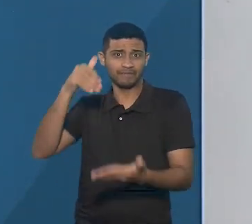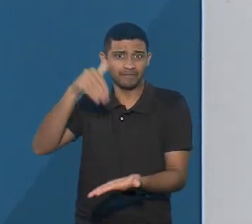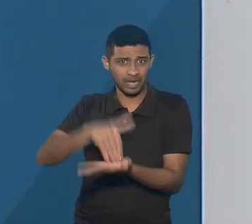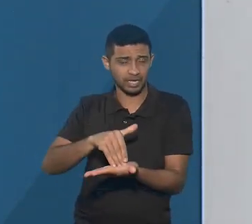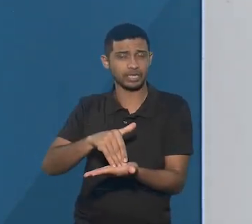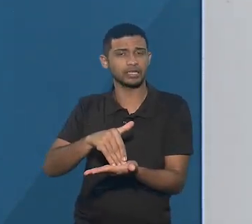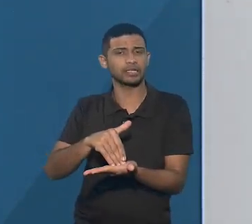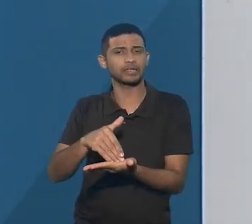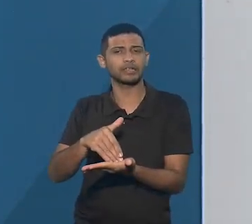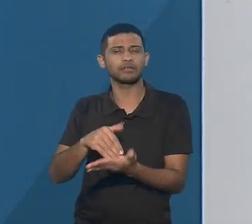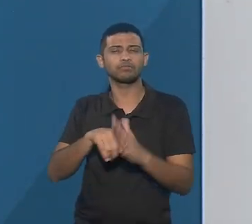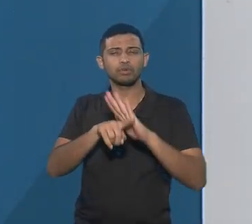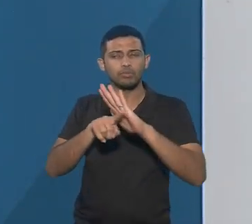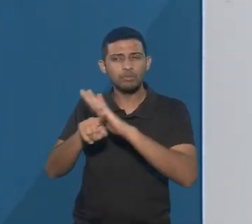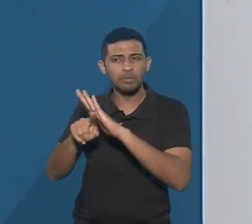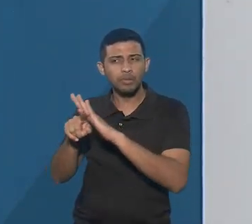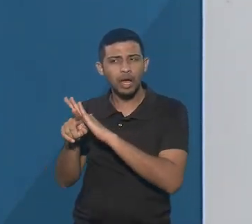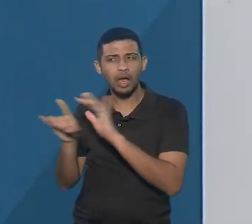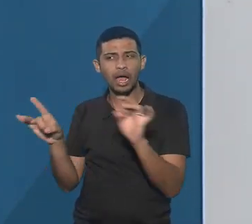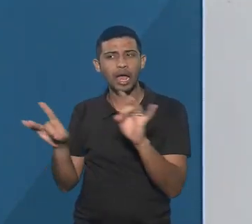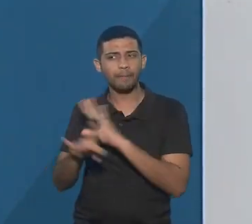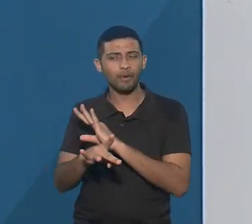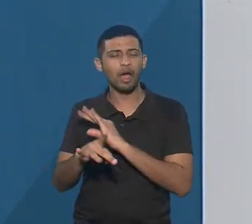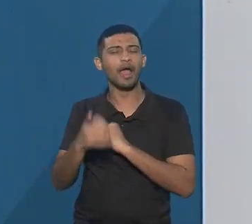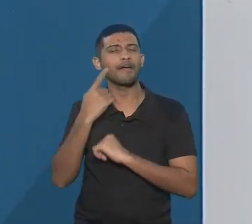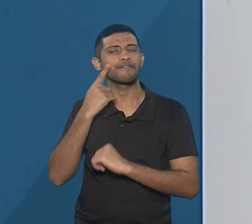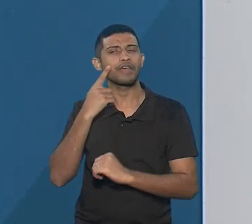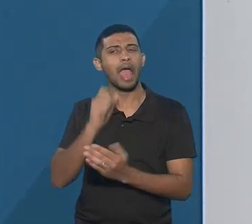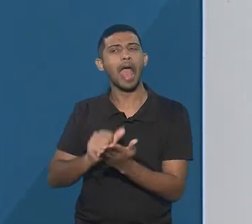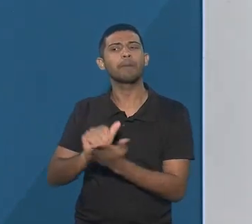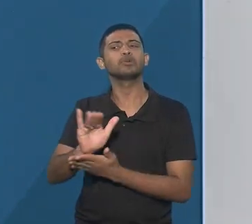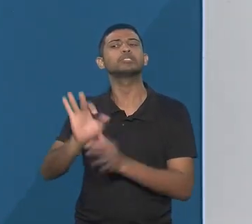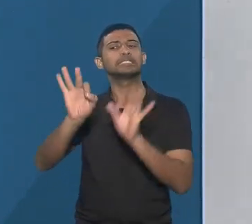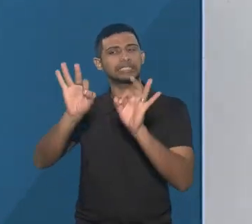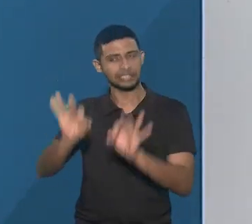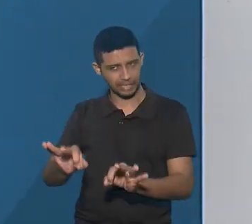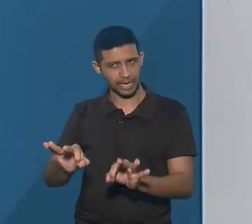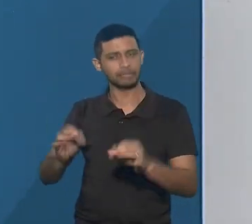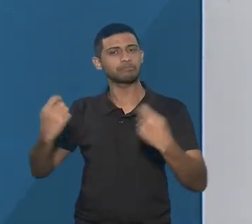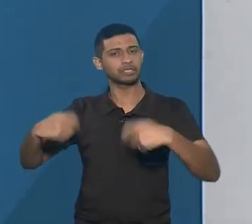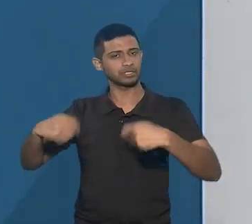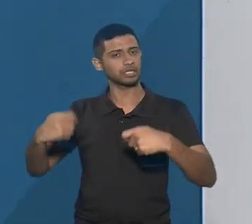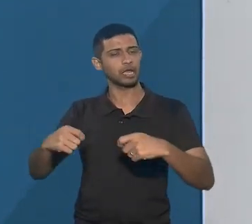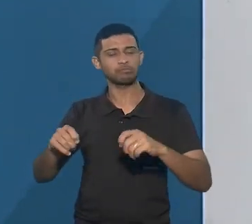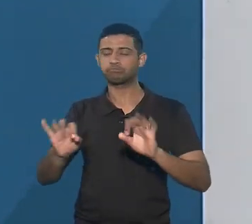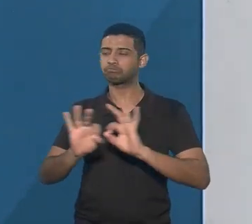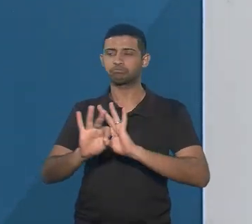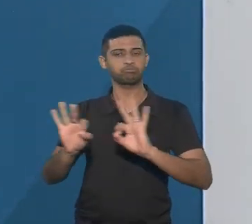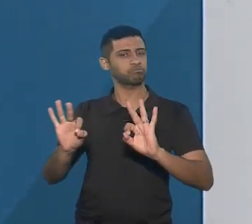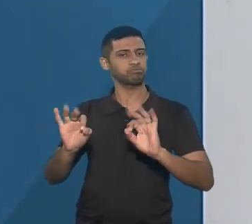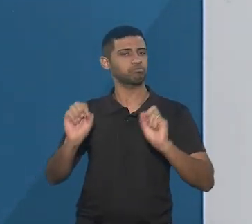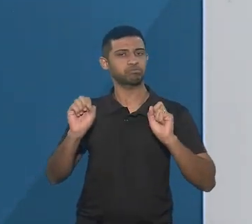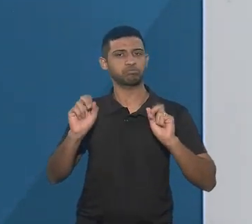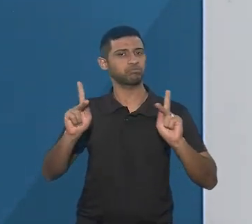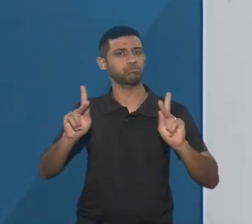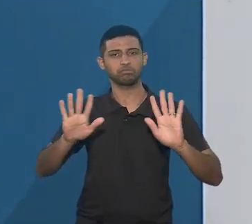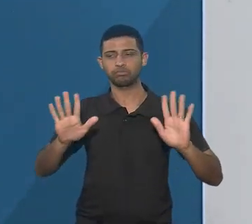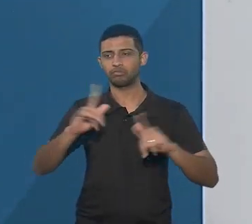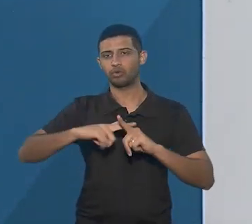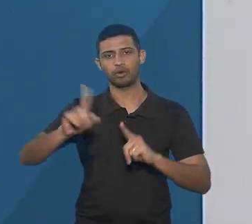final dessa revisão o entendimento for de que a expulsão foi necessária, foi justa, foi